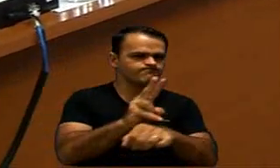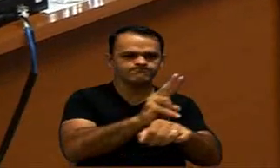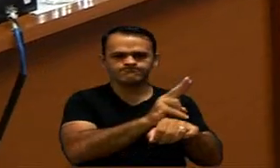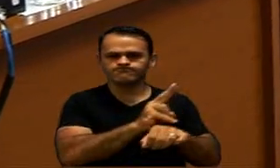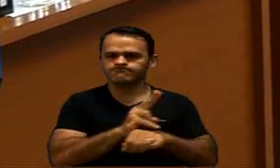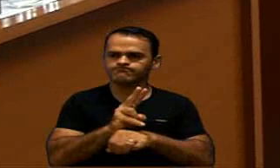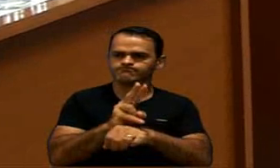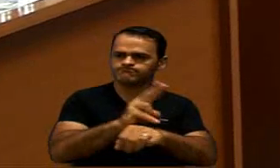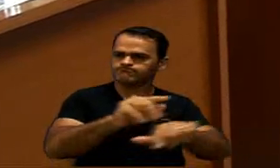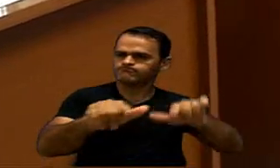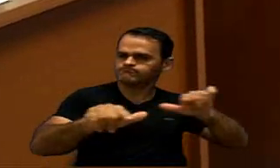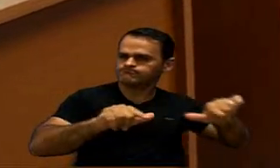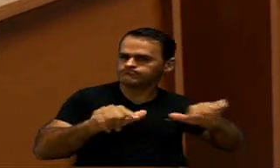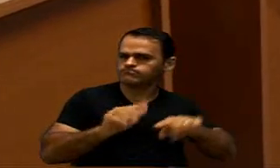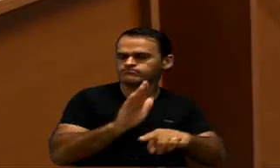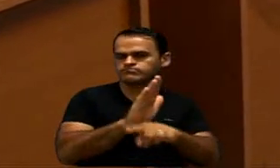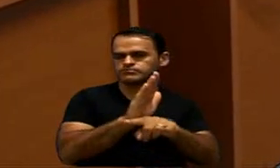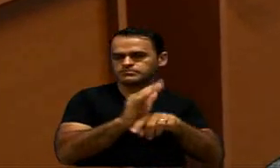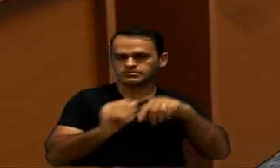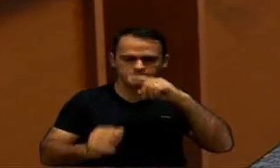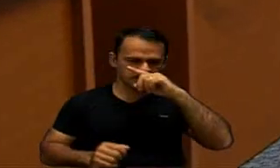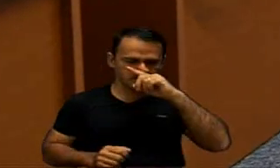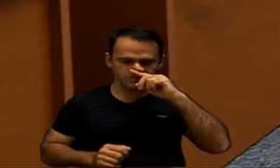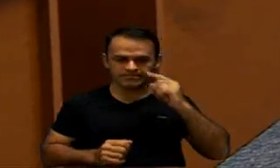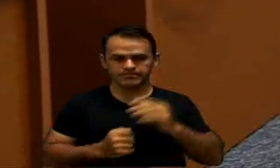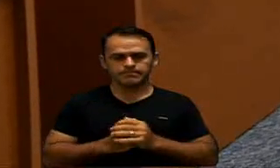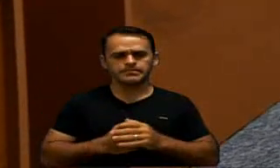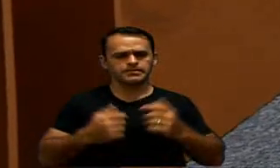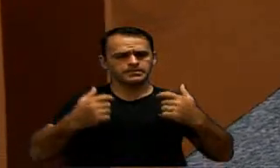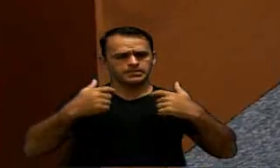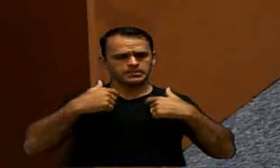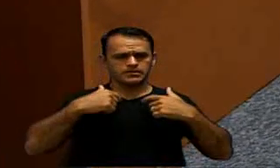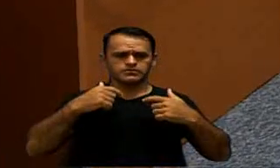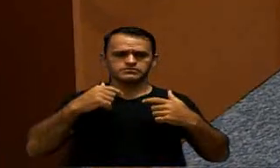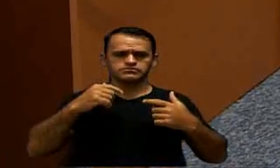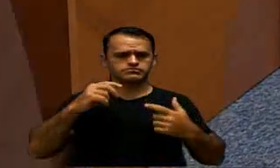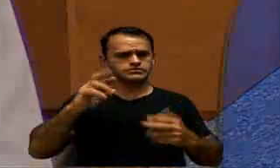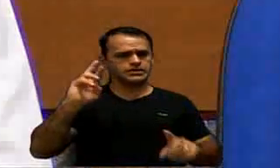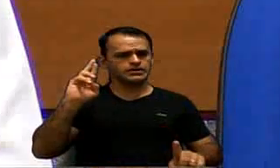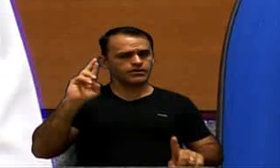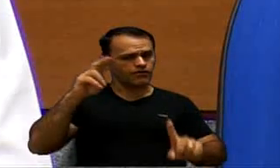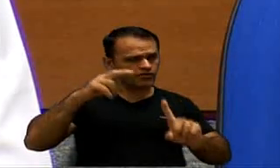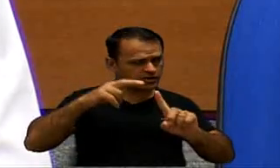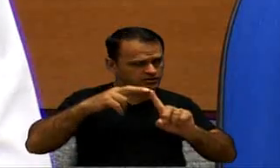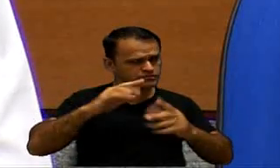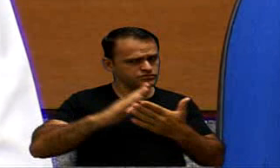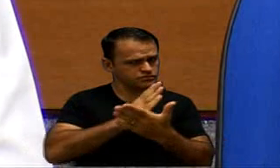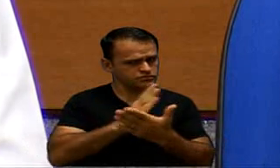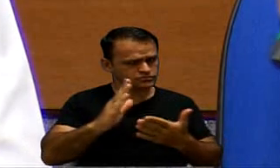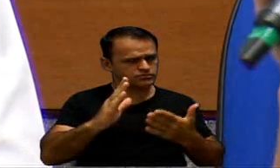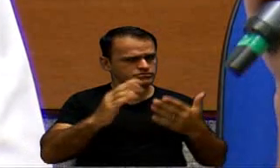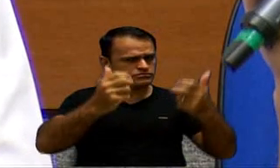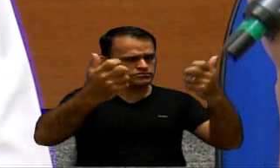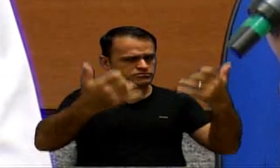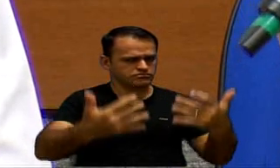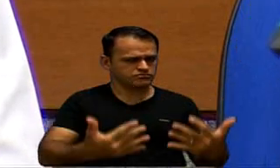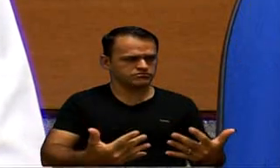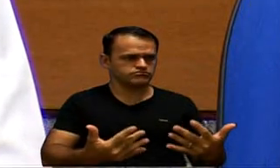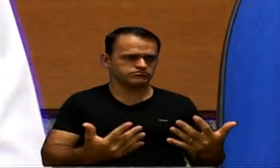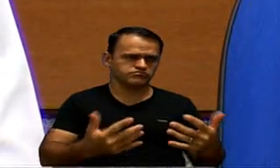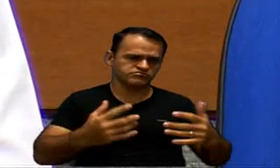ela participava. E daí eu trago algumas referências que essa luta, né, e daí a nossa